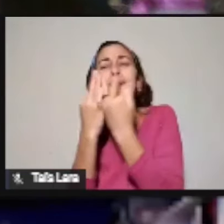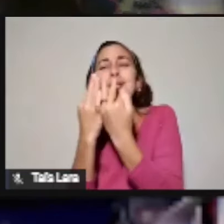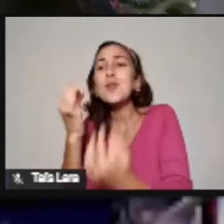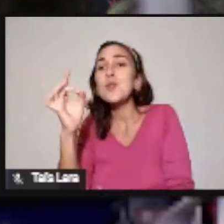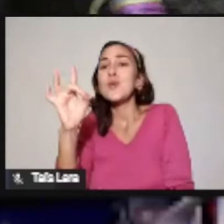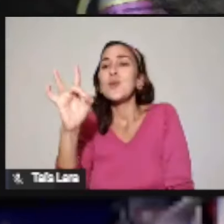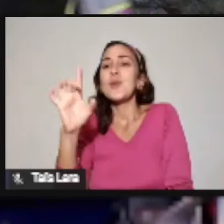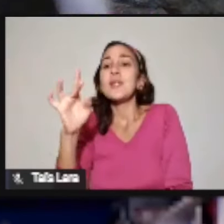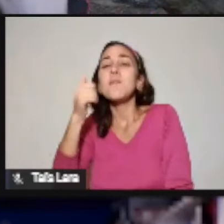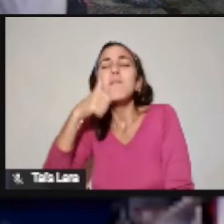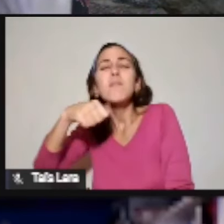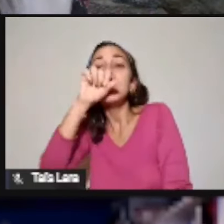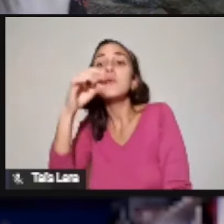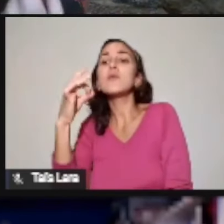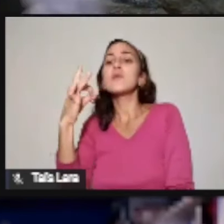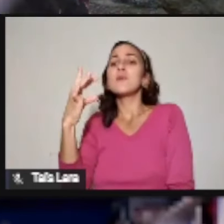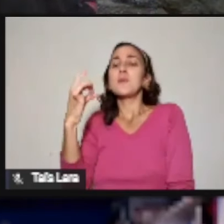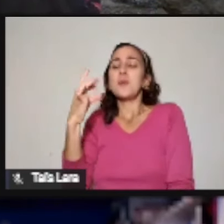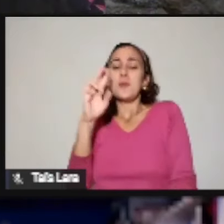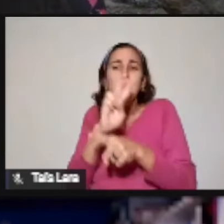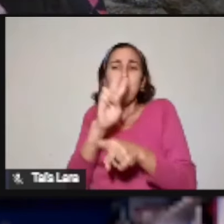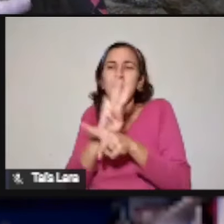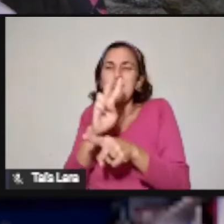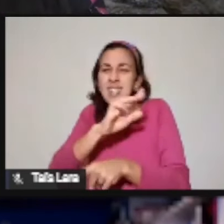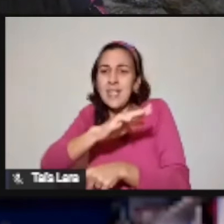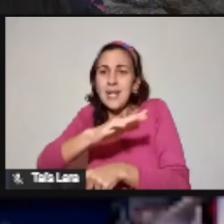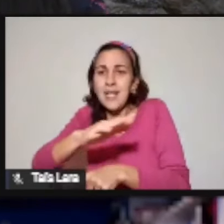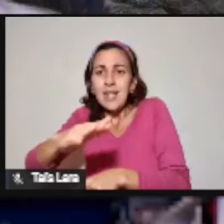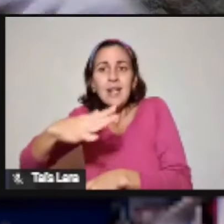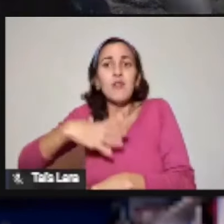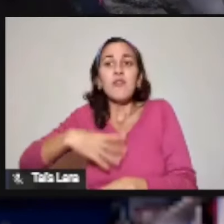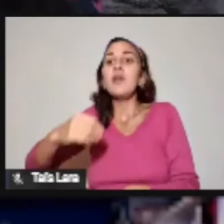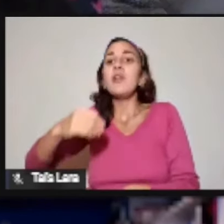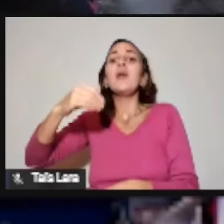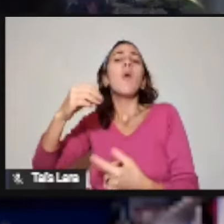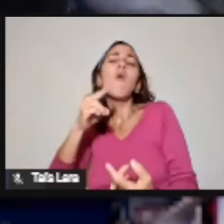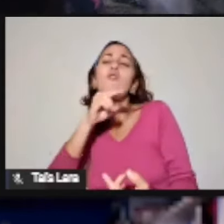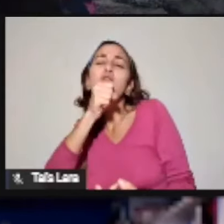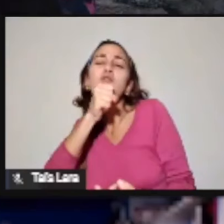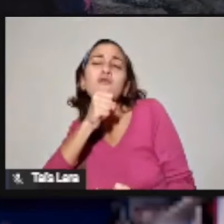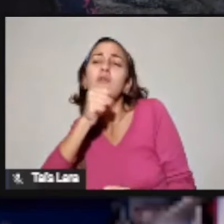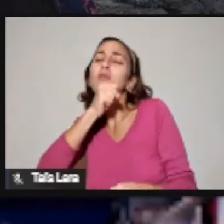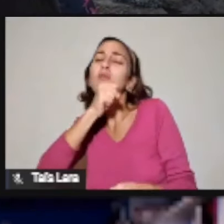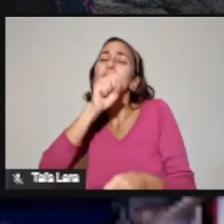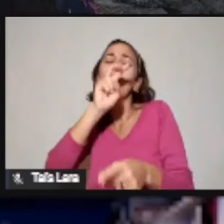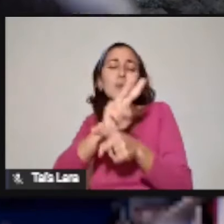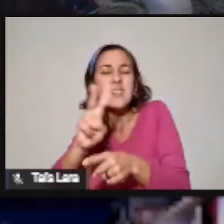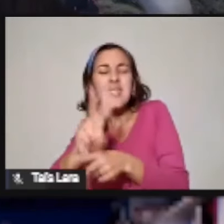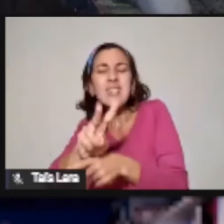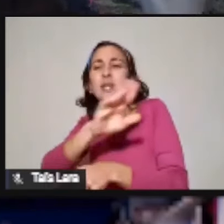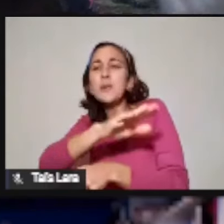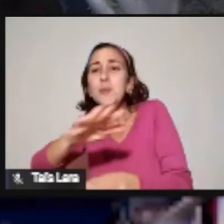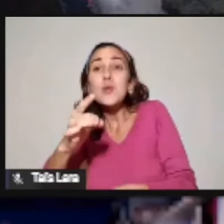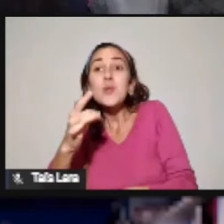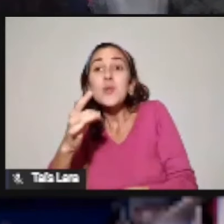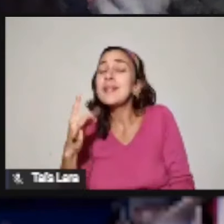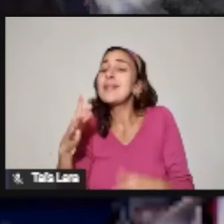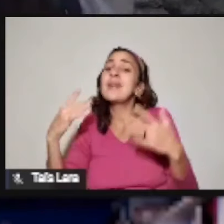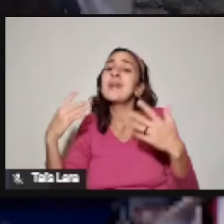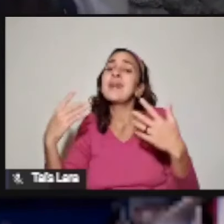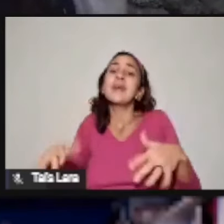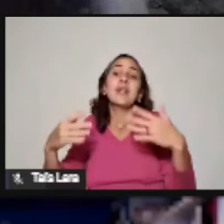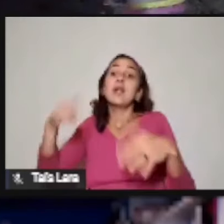Essa mãe não pode estar sozinha, essa avó não pode estar sozinha, com o neto tentando se virar com tudo. A sociedade também tem